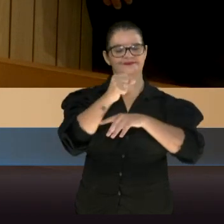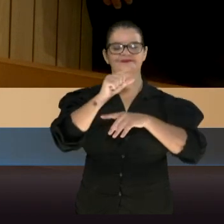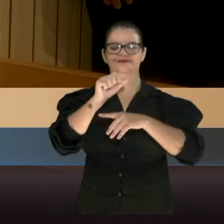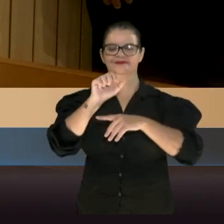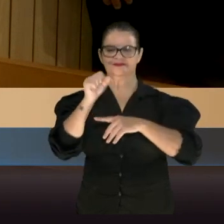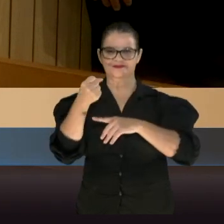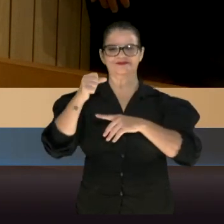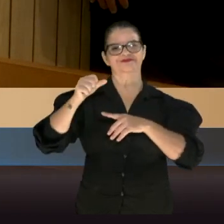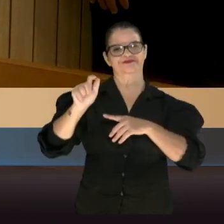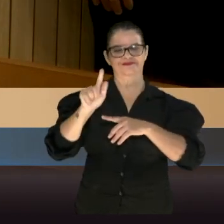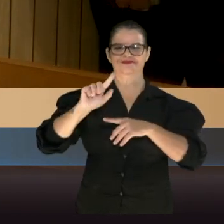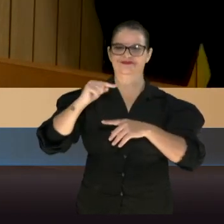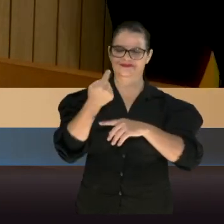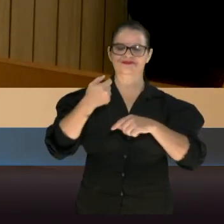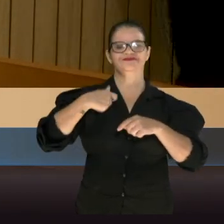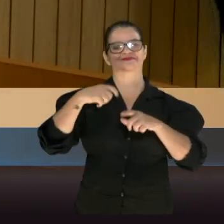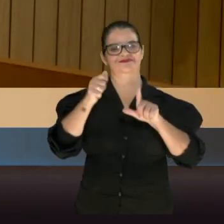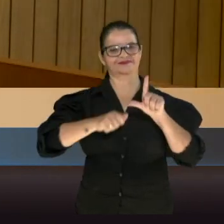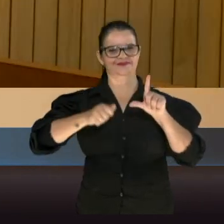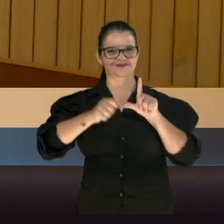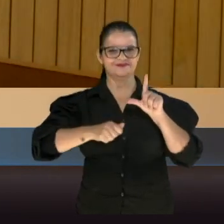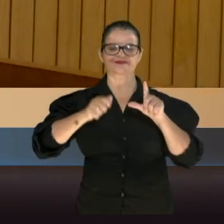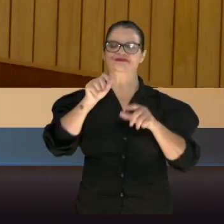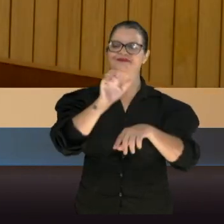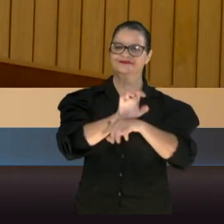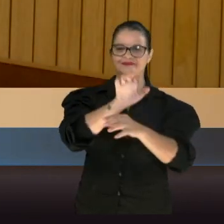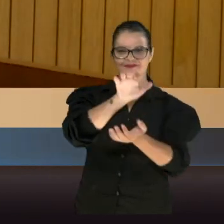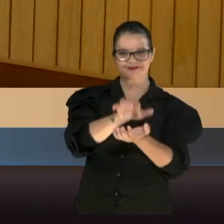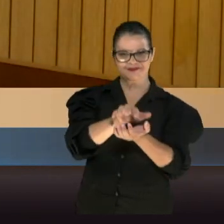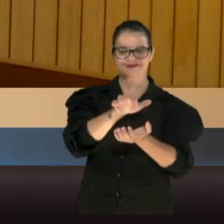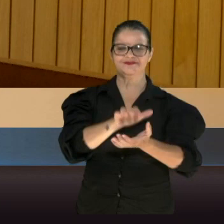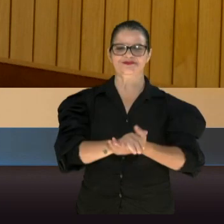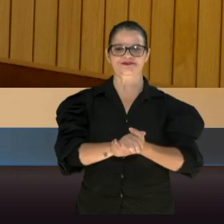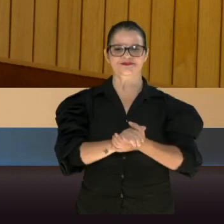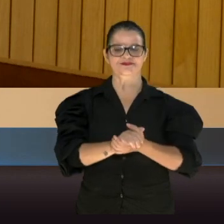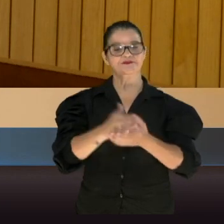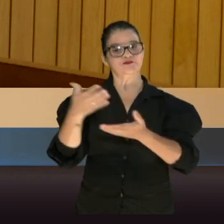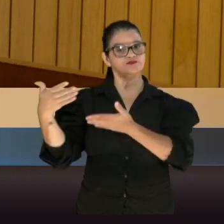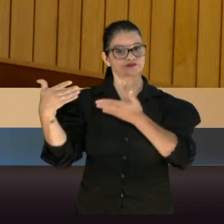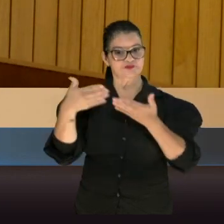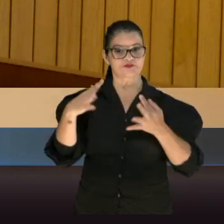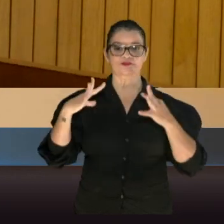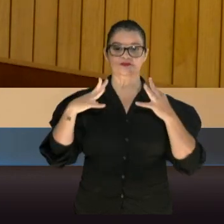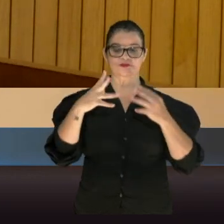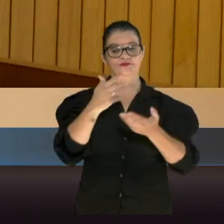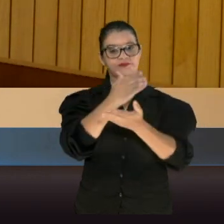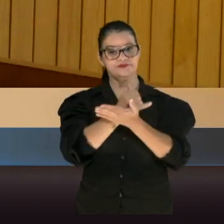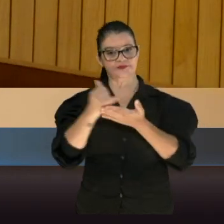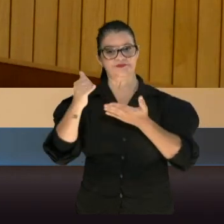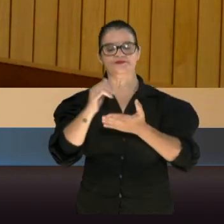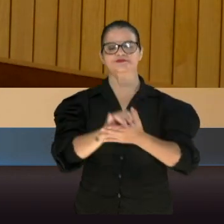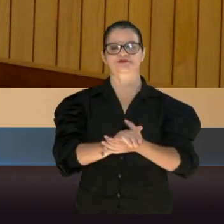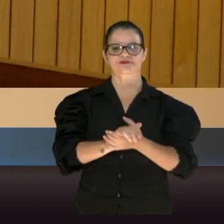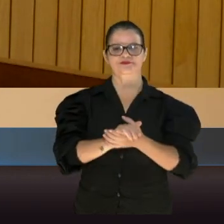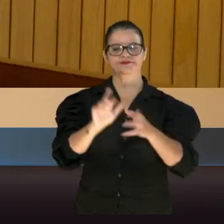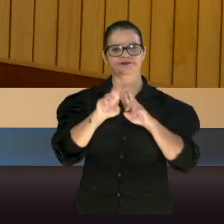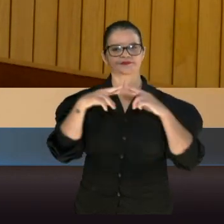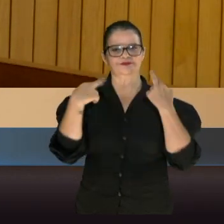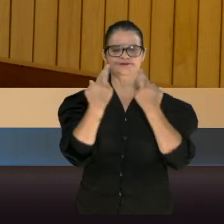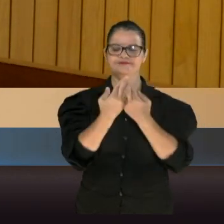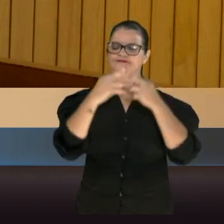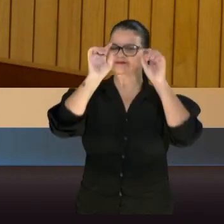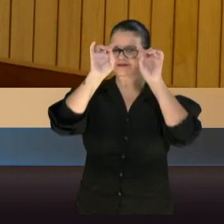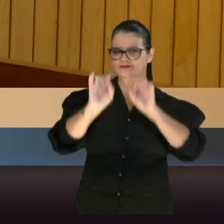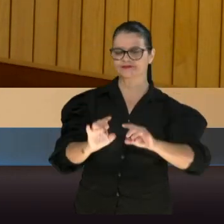Guerra, da nossa Assembleia Legislativa do Estado de Pernambuco. Já convidamos a todos para darmos início à reunião